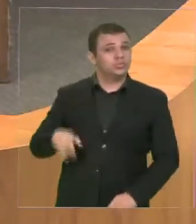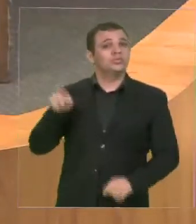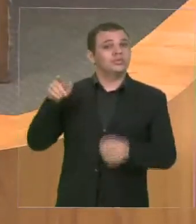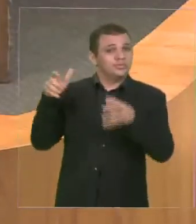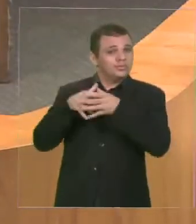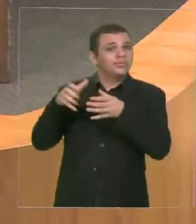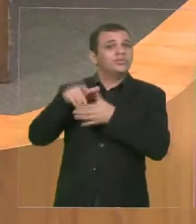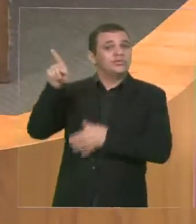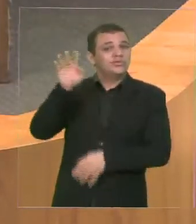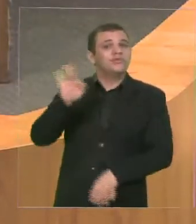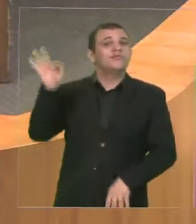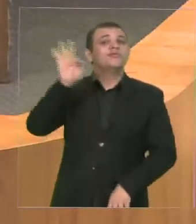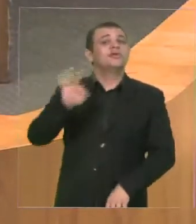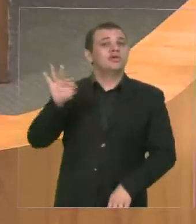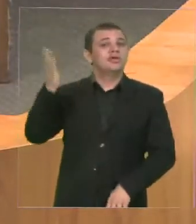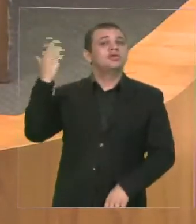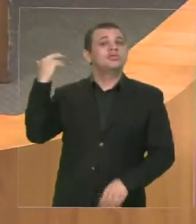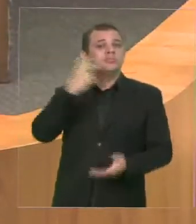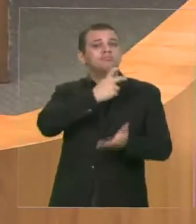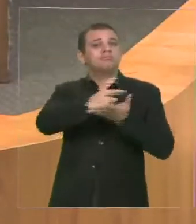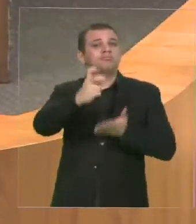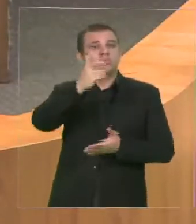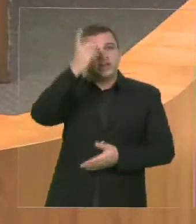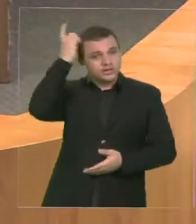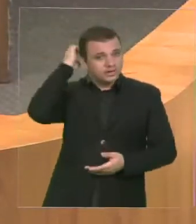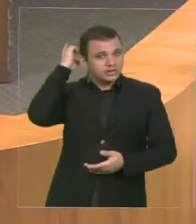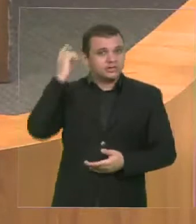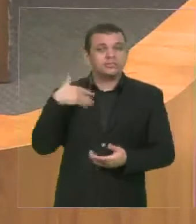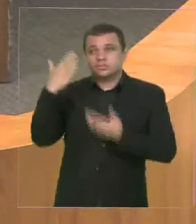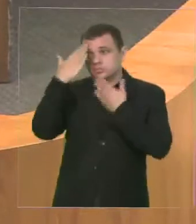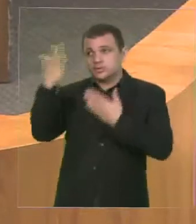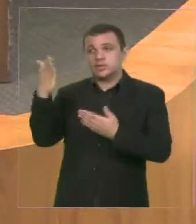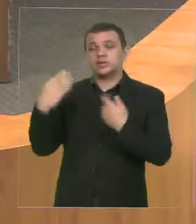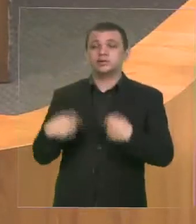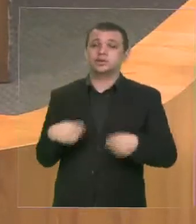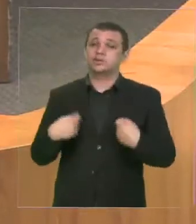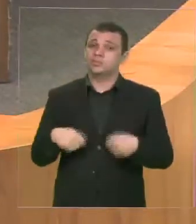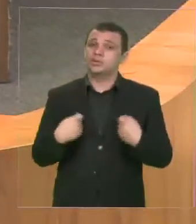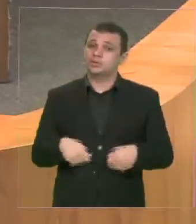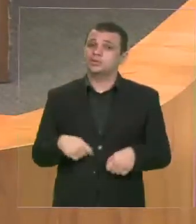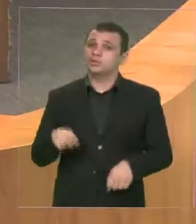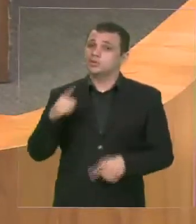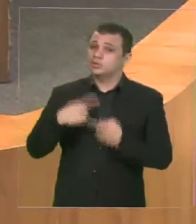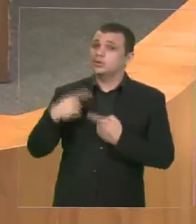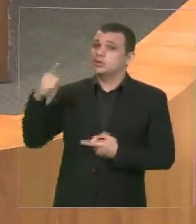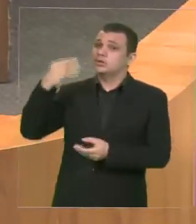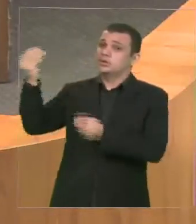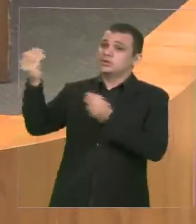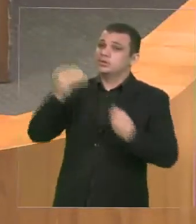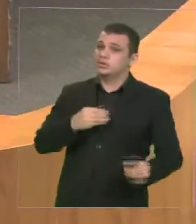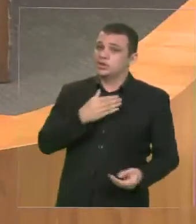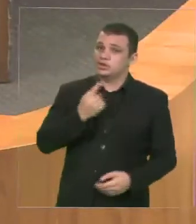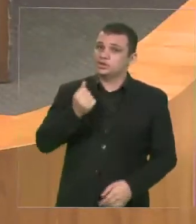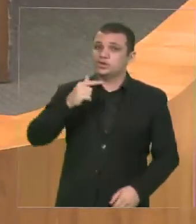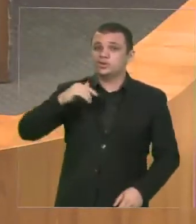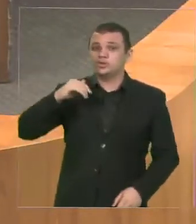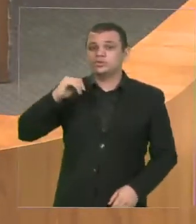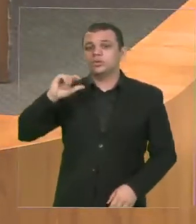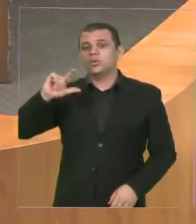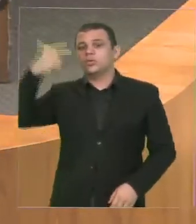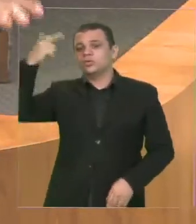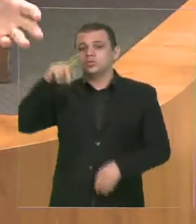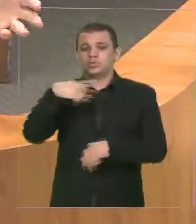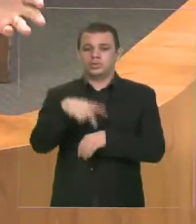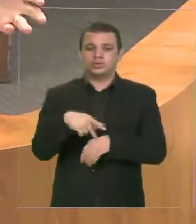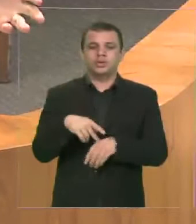deve agradecer o governo golpista por, não apenas pela repatriação, pelos empréstimos. Aliás, tem também